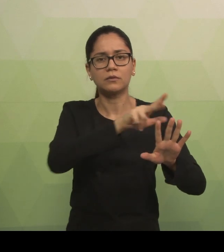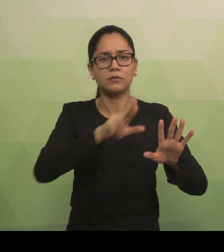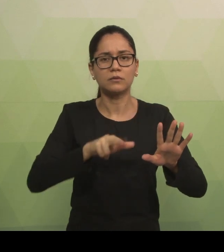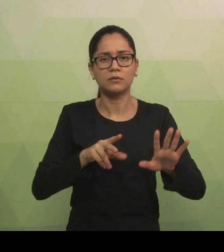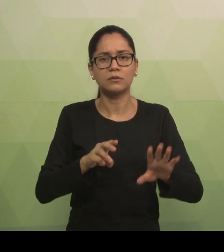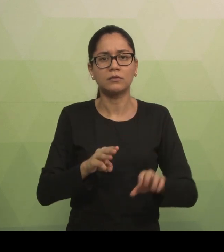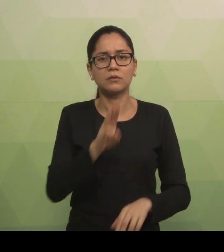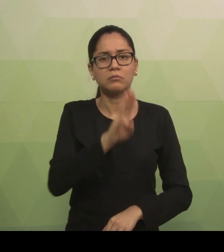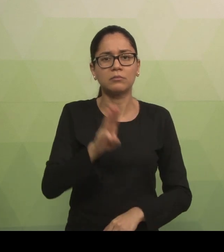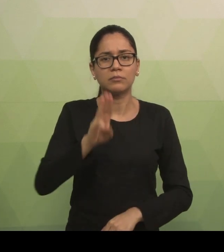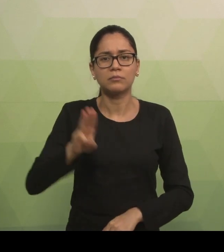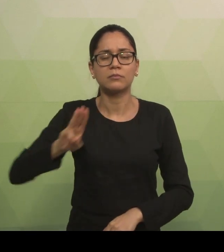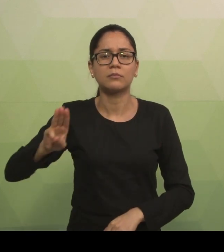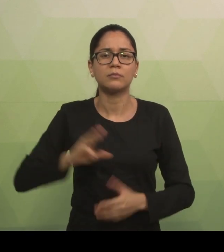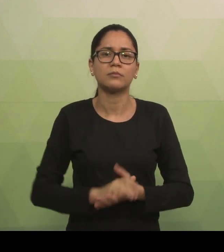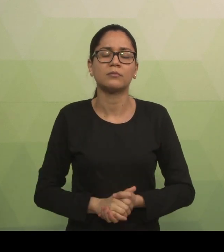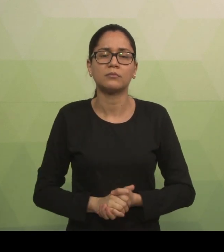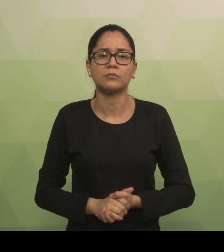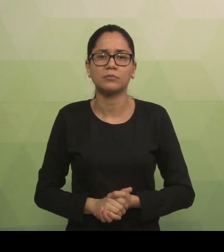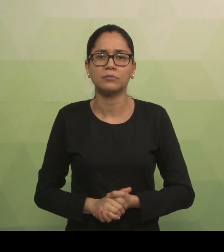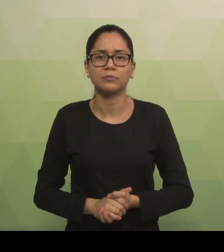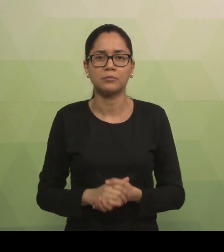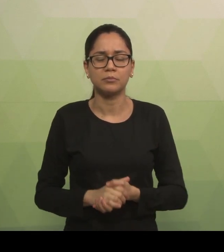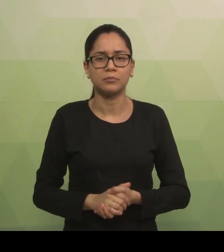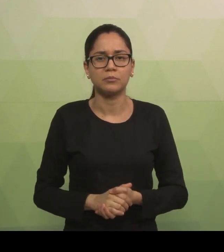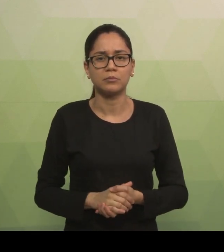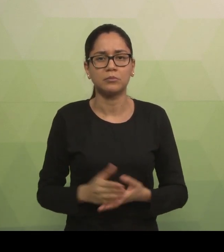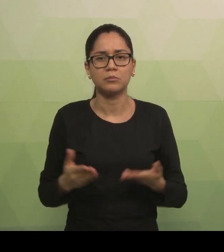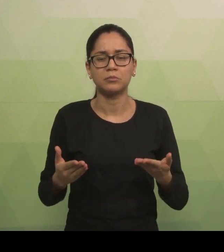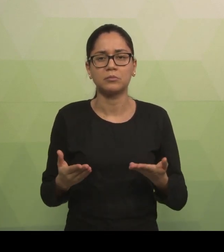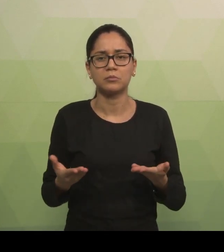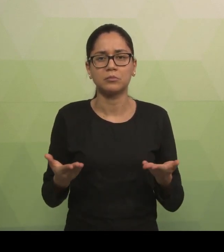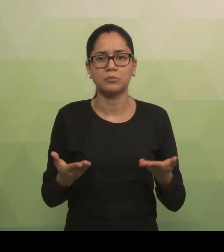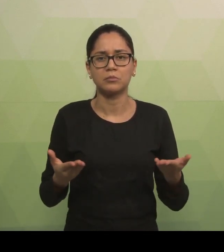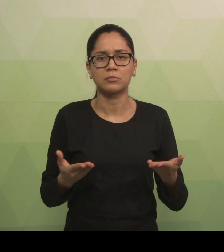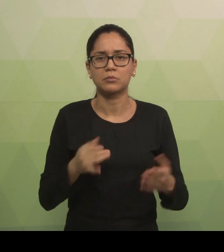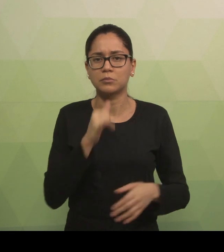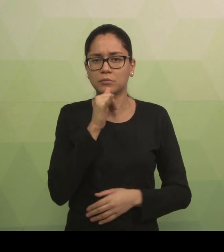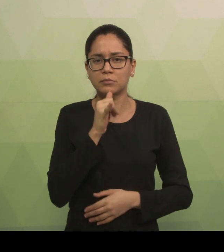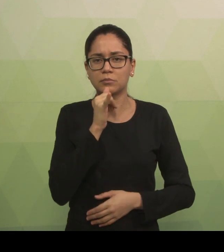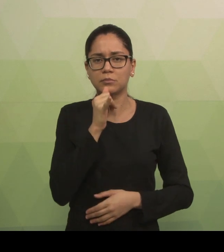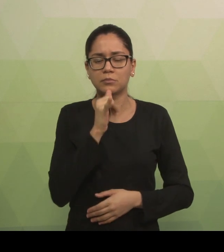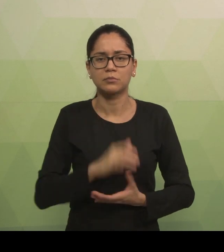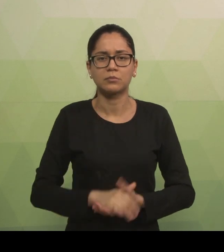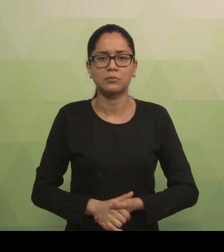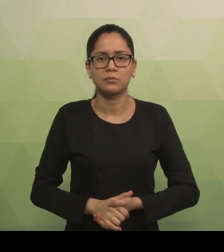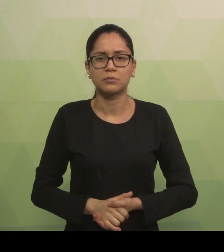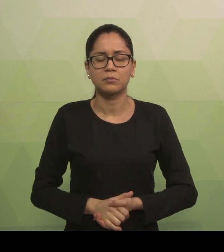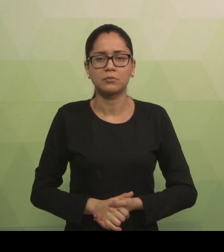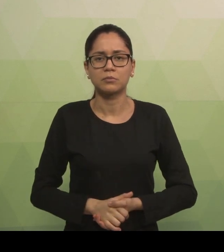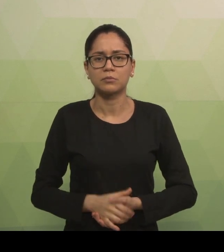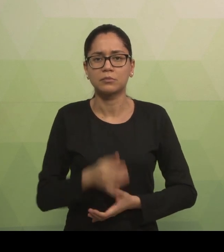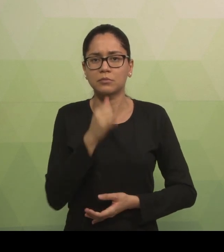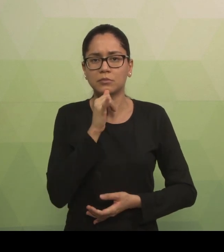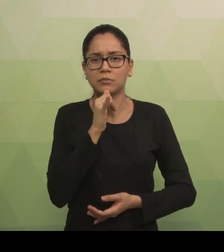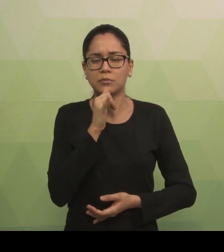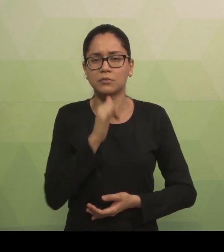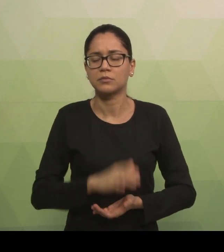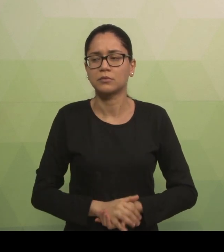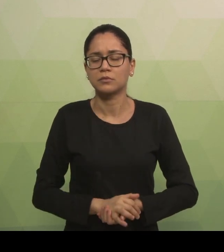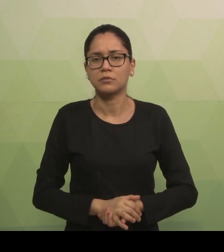eletrônicos para suprir as necessidades do ser humano. Neste tópico, abordaremos algumas delas. Com relação aos tipos